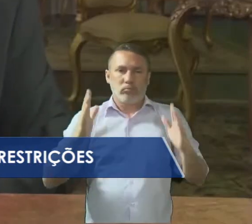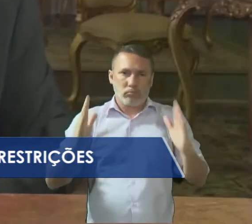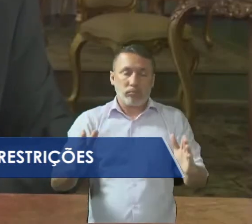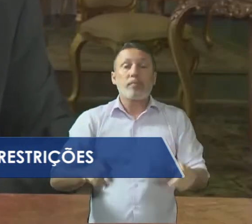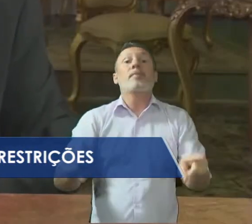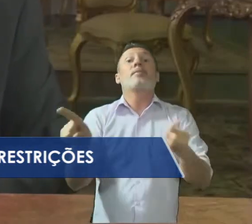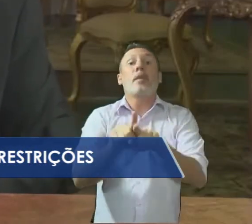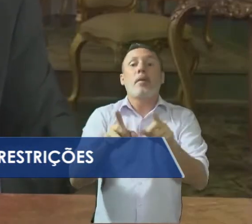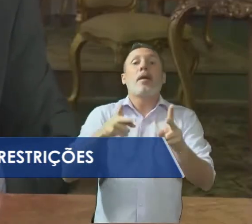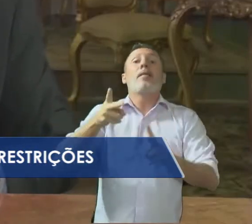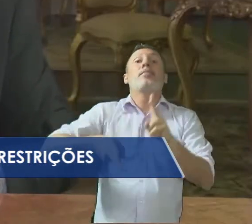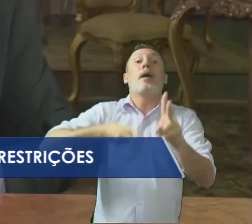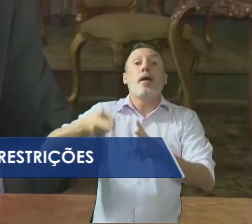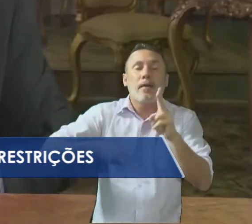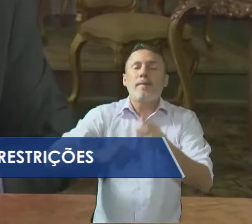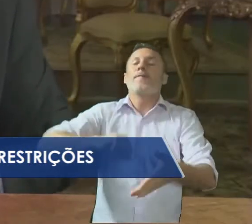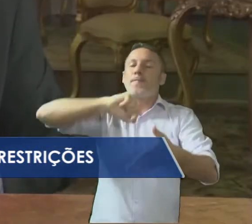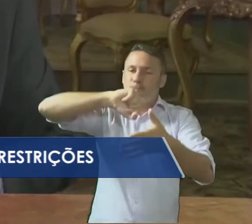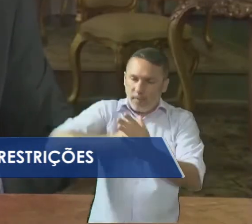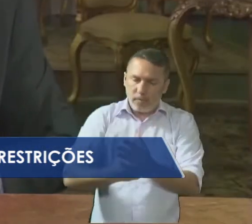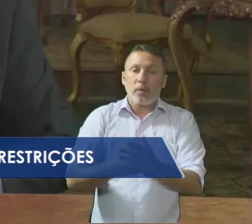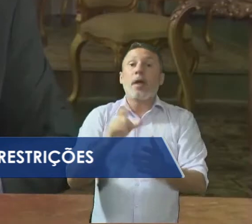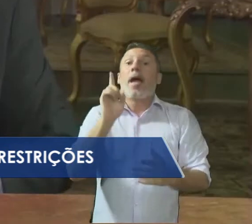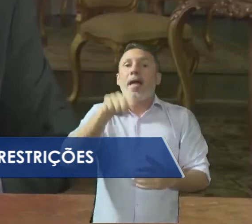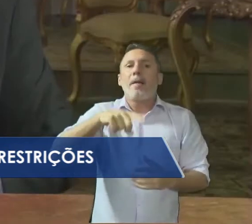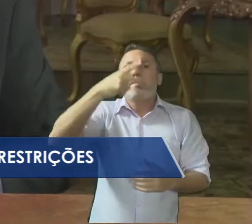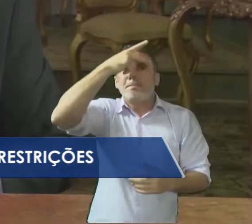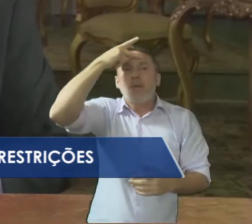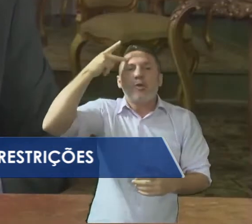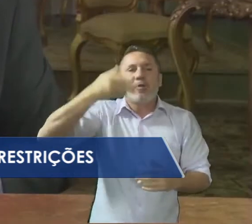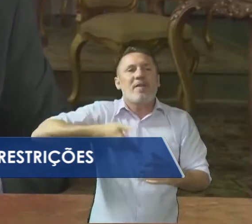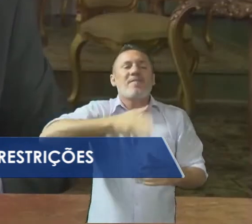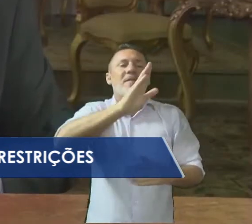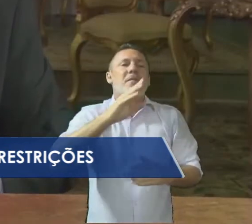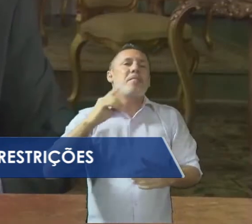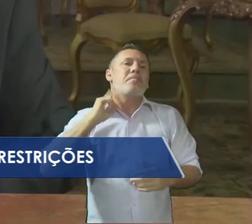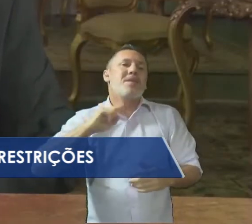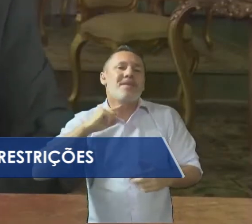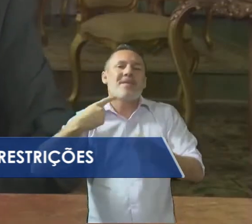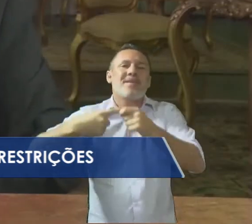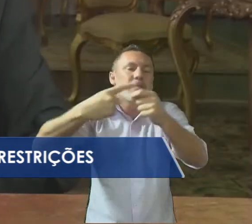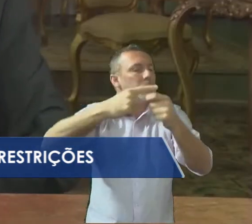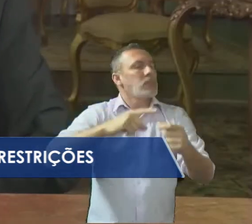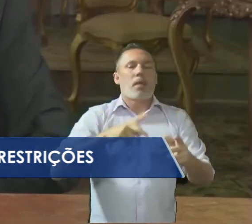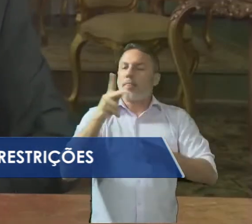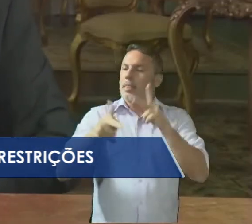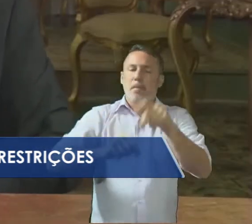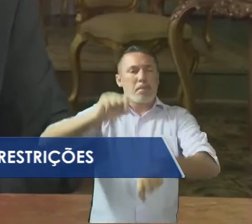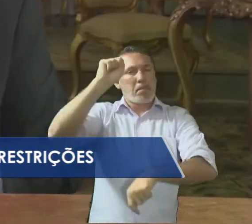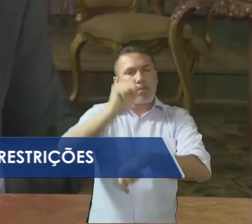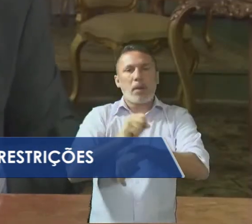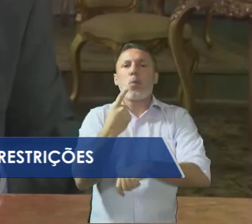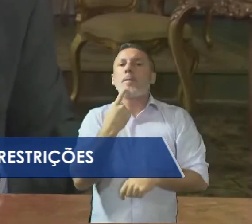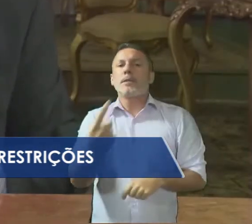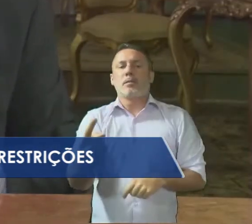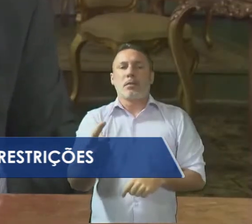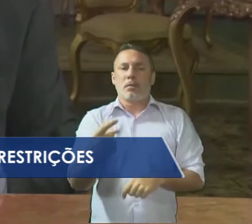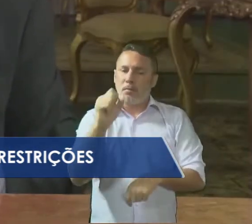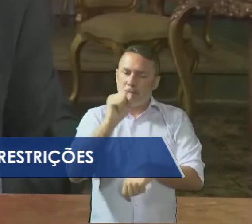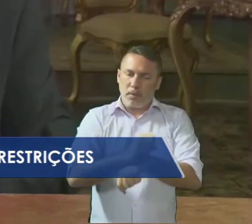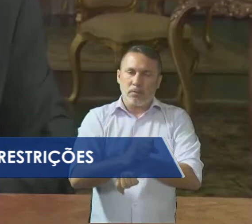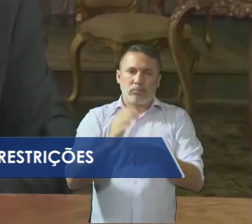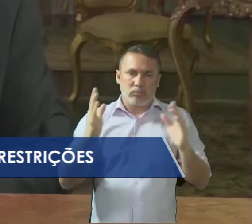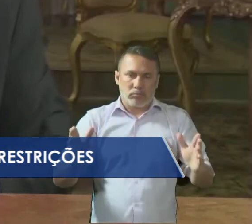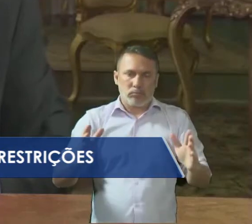transporte Ferroviário transporte de pessoas quando eu tô falando que transporte de pessoas há o transporte do trem né da